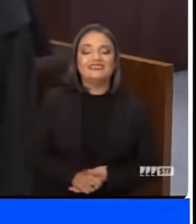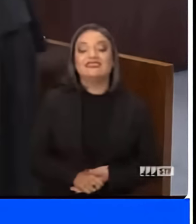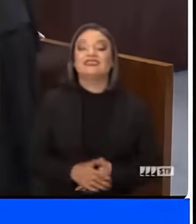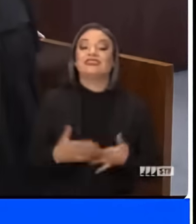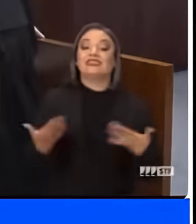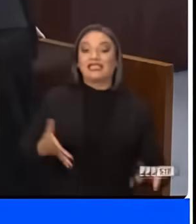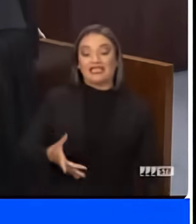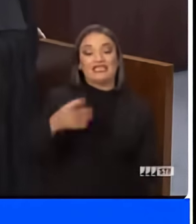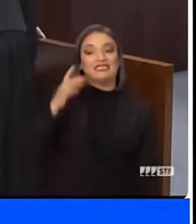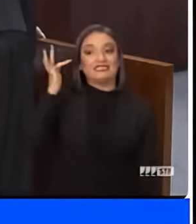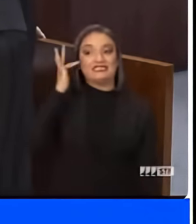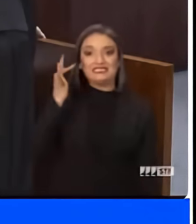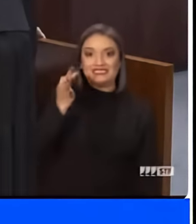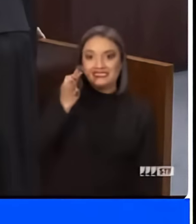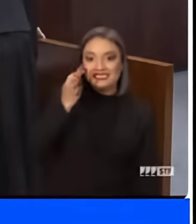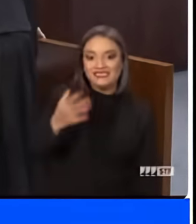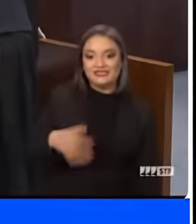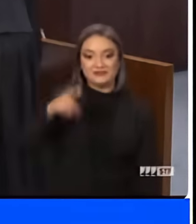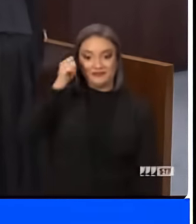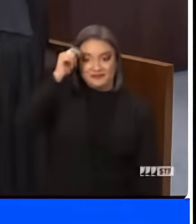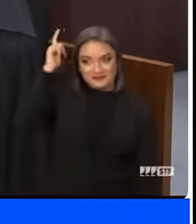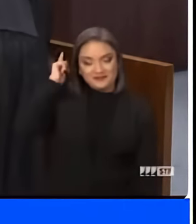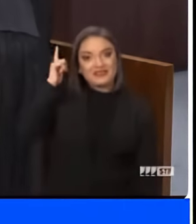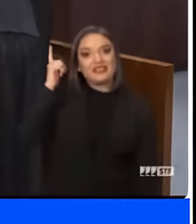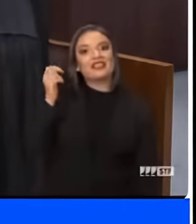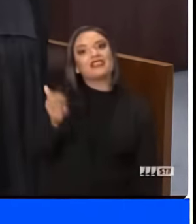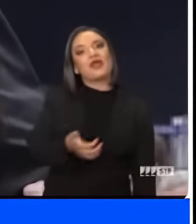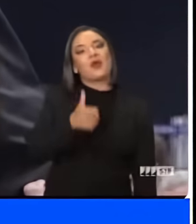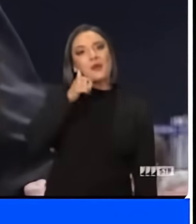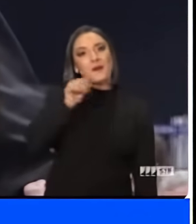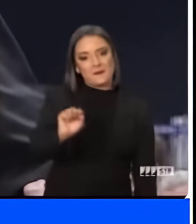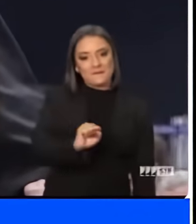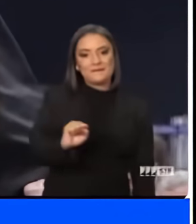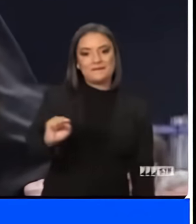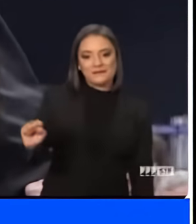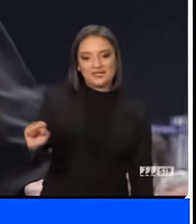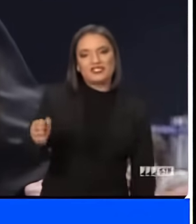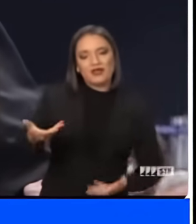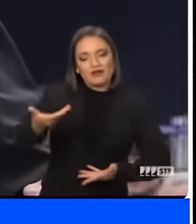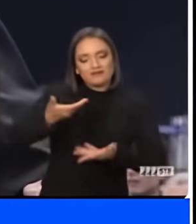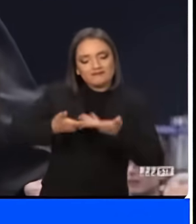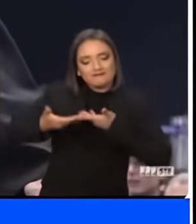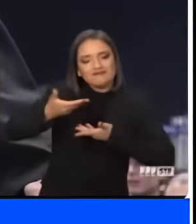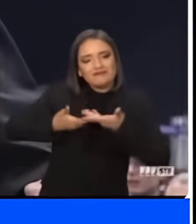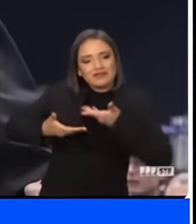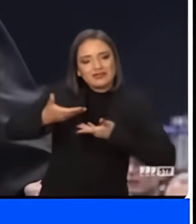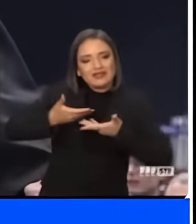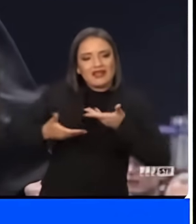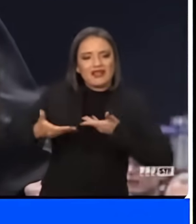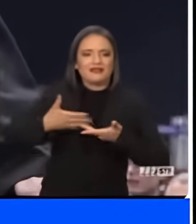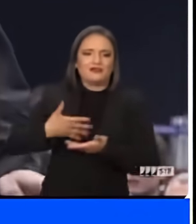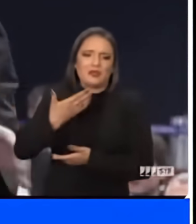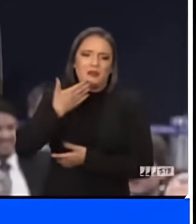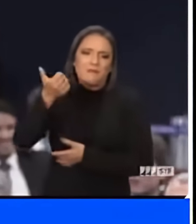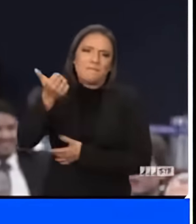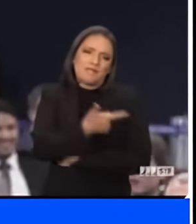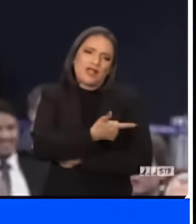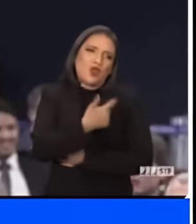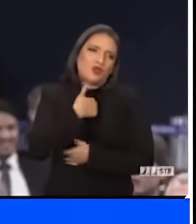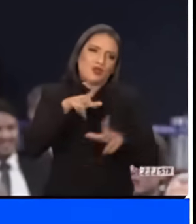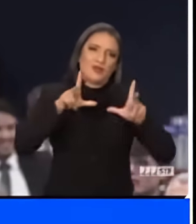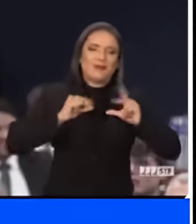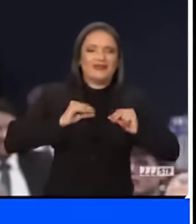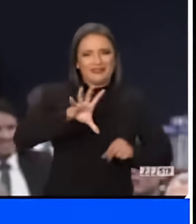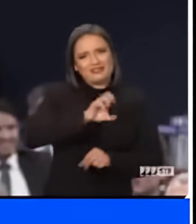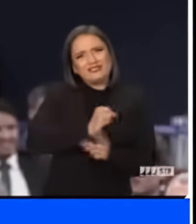Dino e o ministro Alexandre, ela, tal qual Vossa Excelência, me trata honestamente muito melhor que eu mereço, tenho um amor profundo por